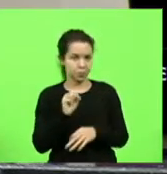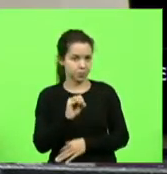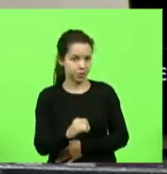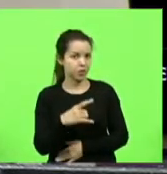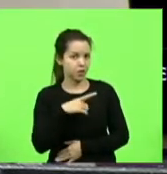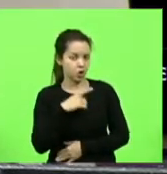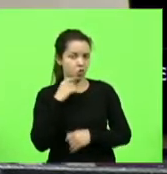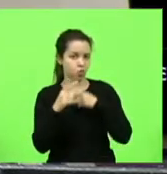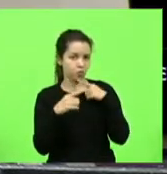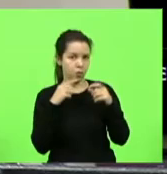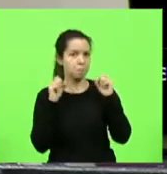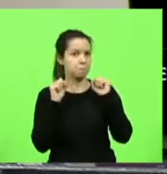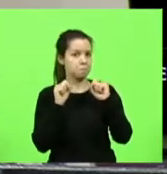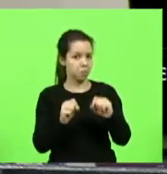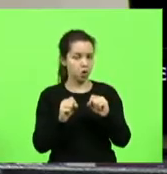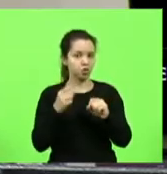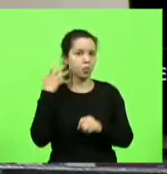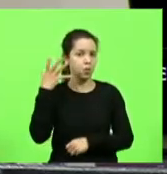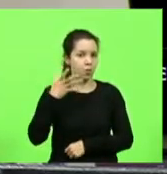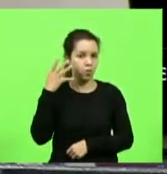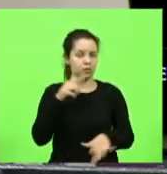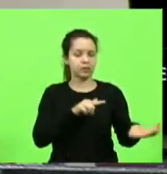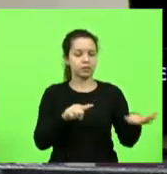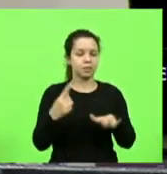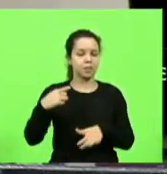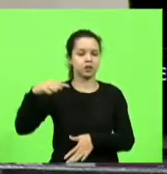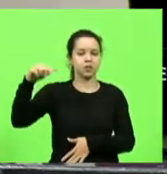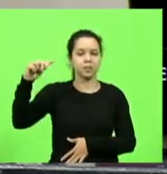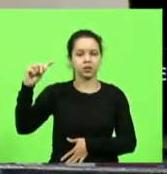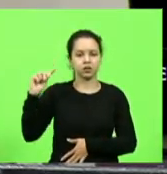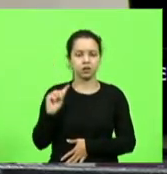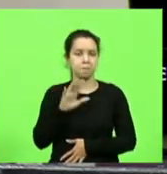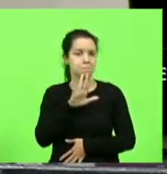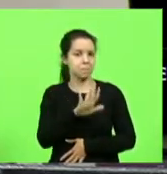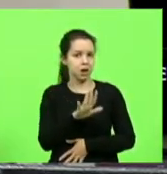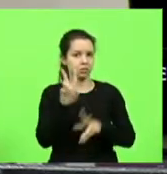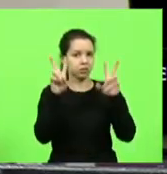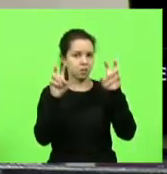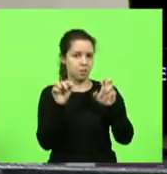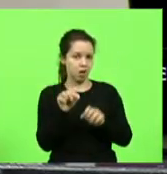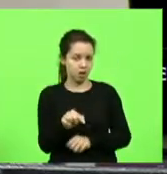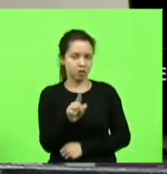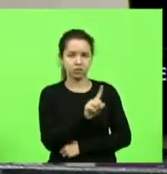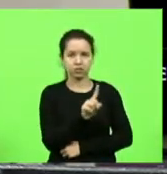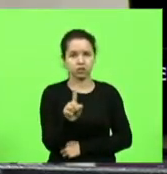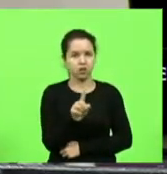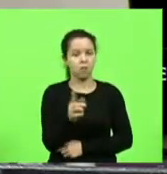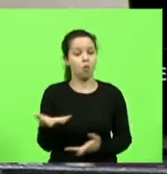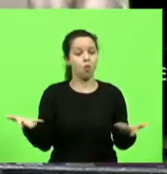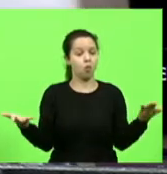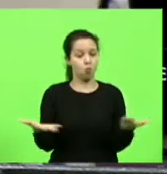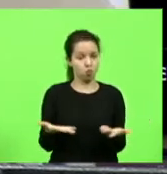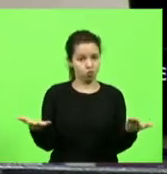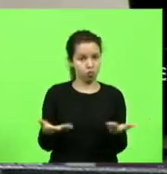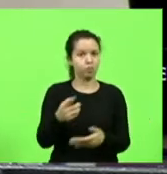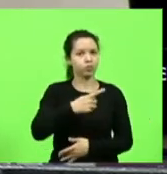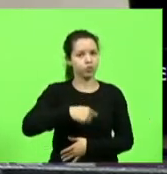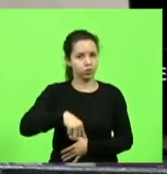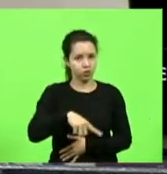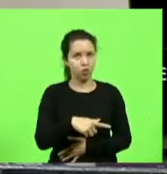dúvida, é só colocar o pronunciamento da semana passada. Mas a questão não é essa, a questão é hoje. Nós estamos,